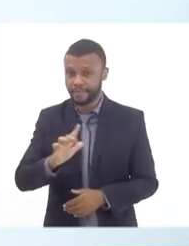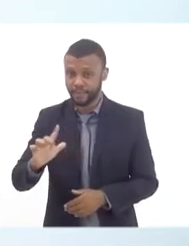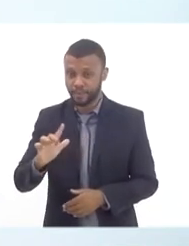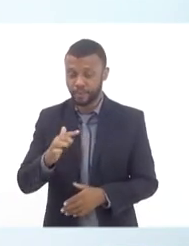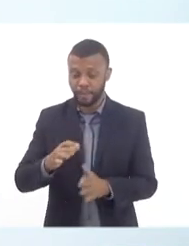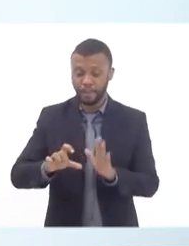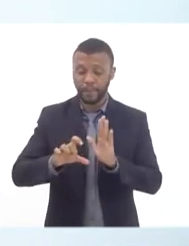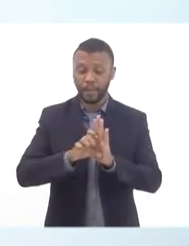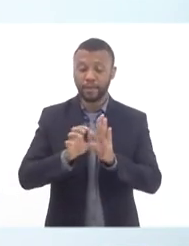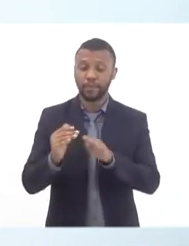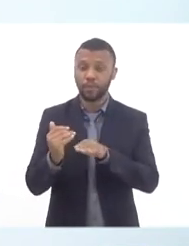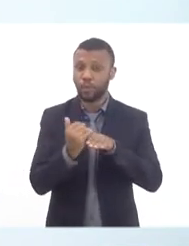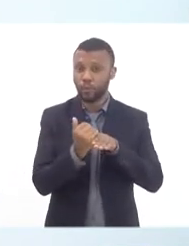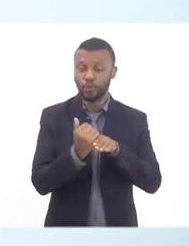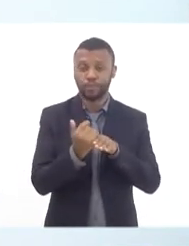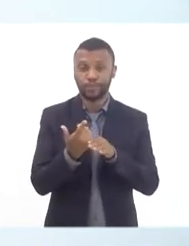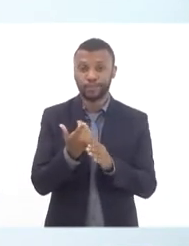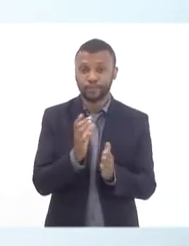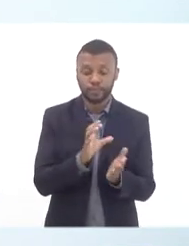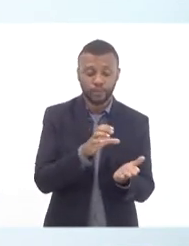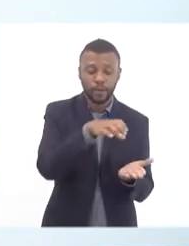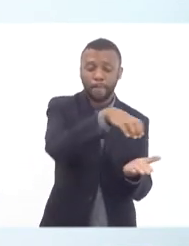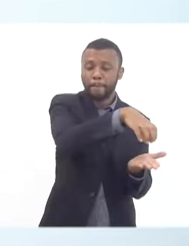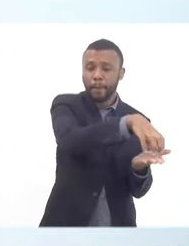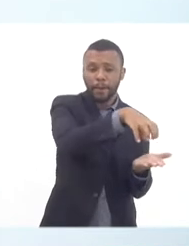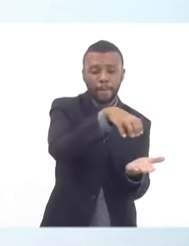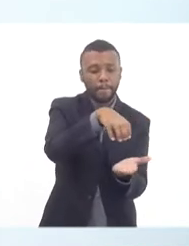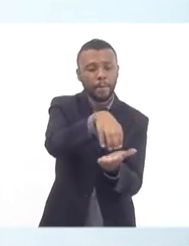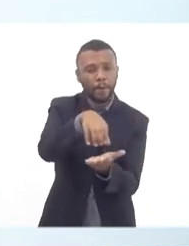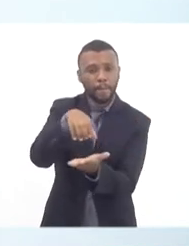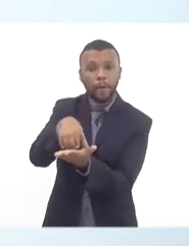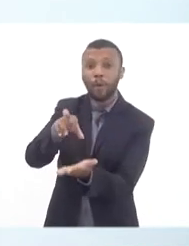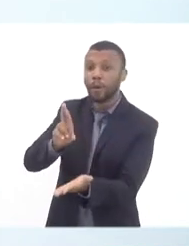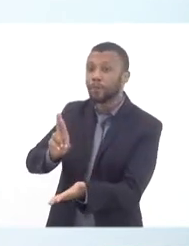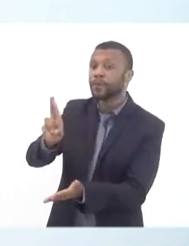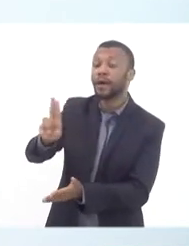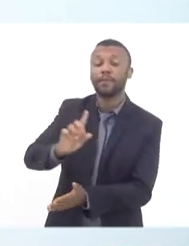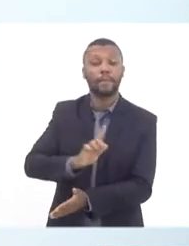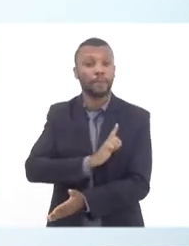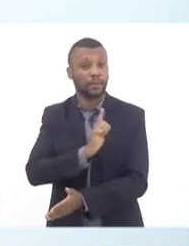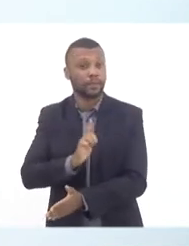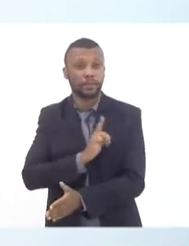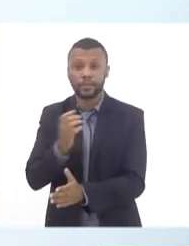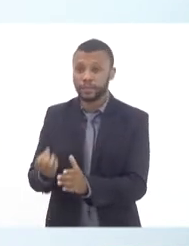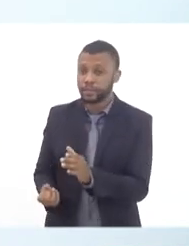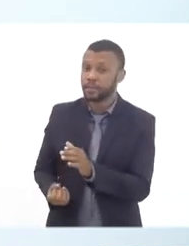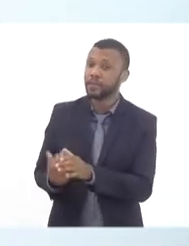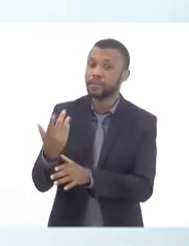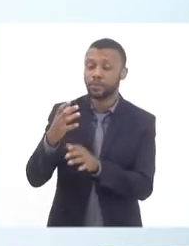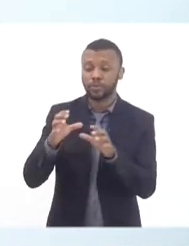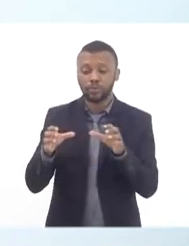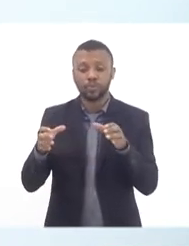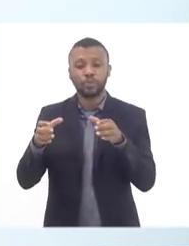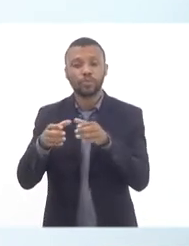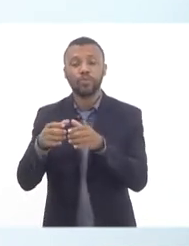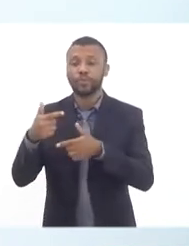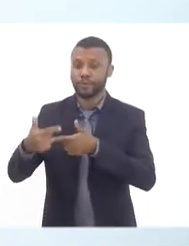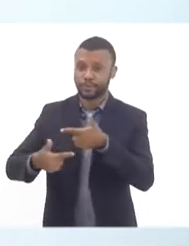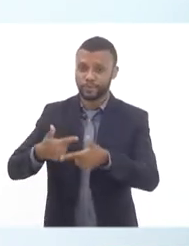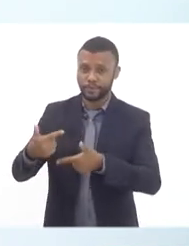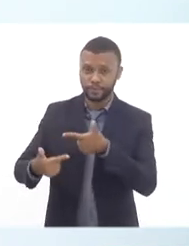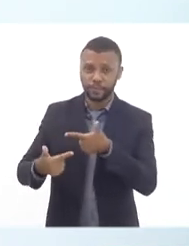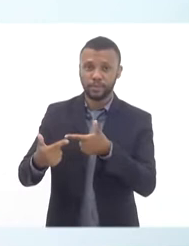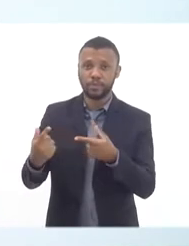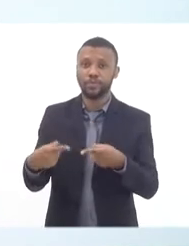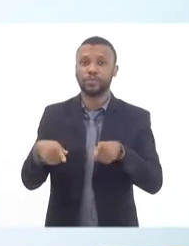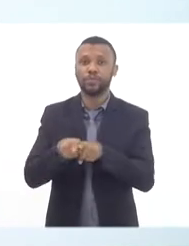Ficam os órgãos responsáveis pela gestão autorizados a promover a criação de um grupo de trabalho com os órgãos